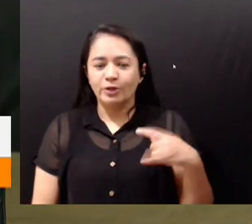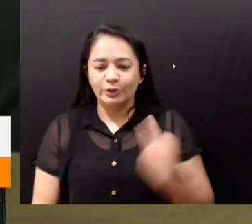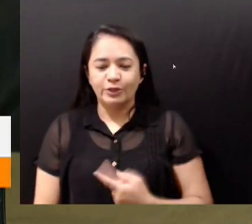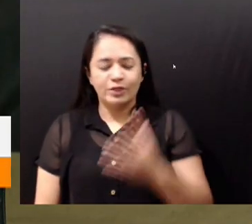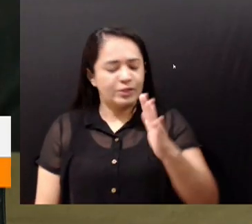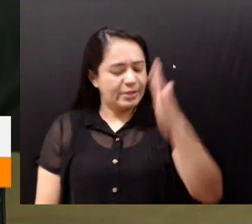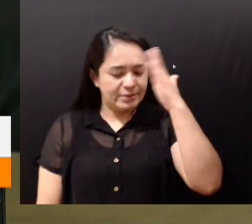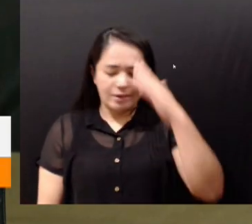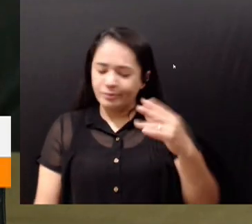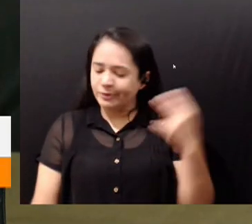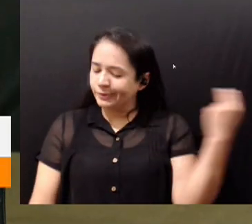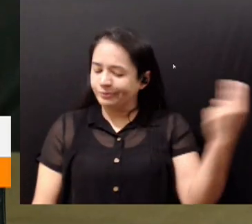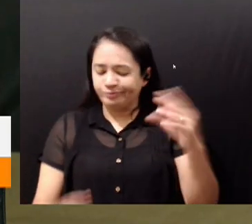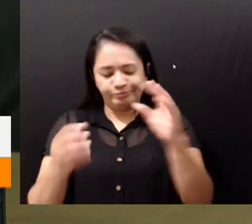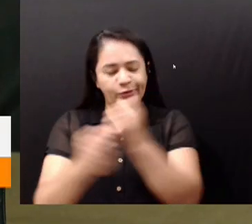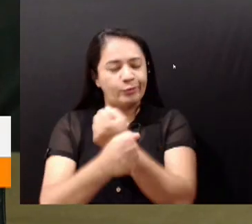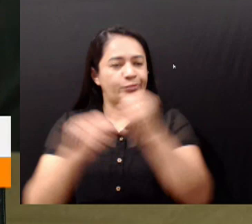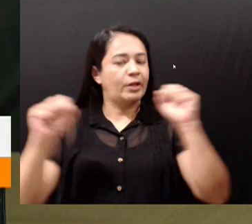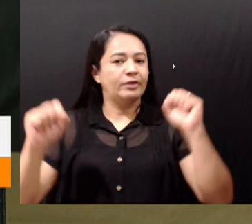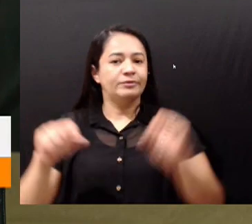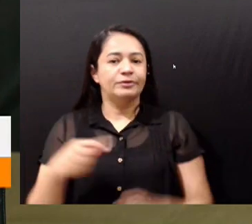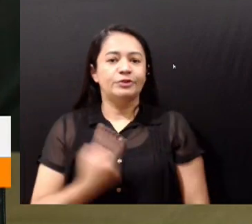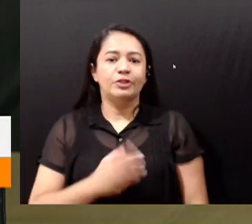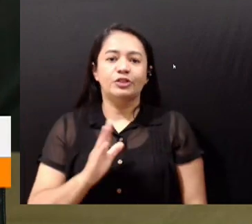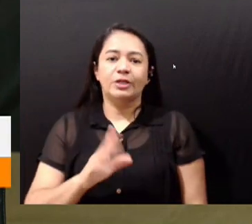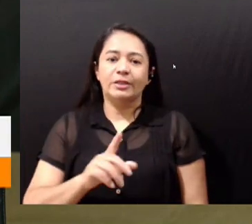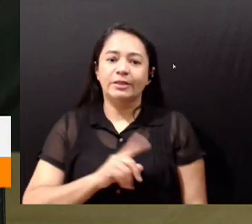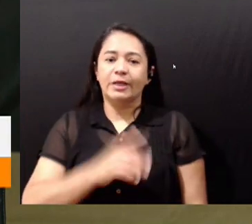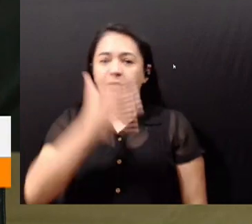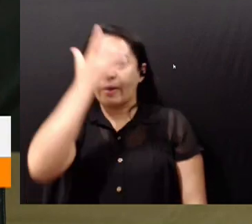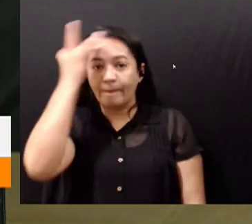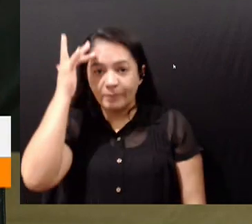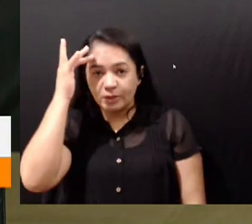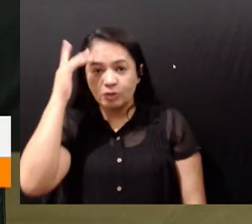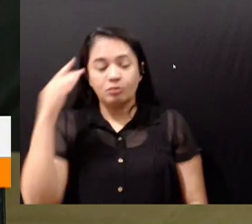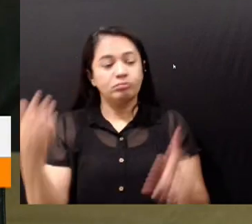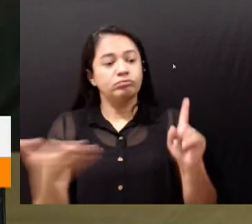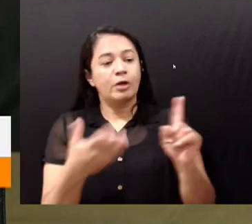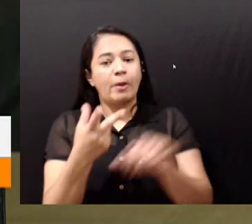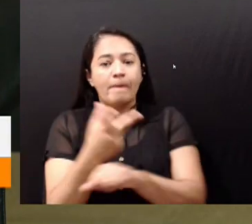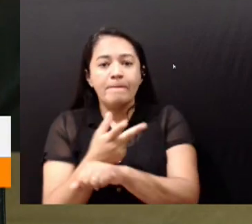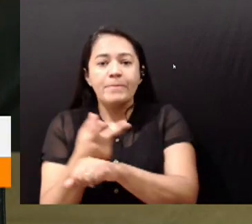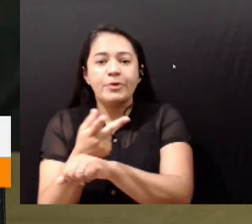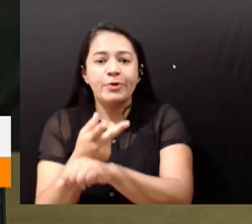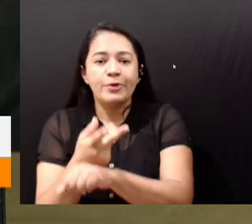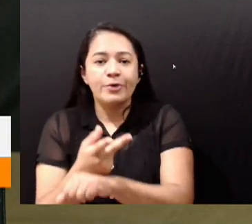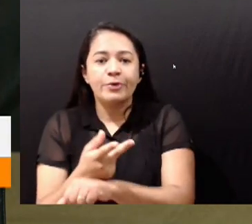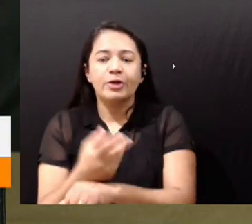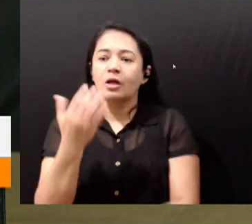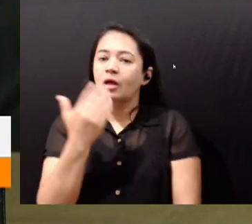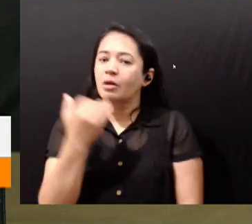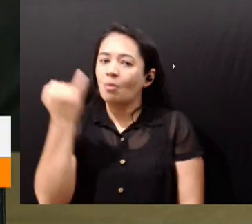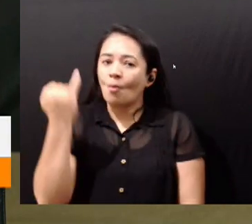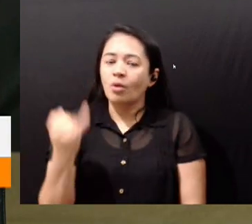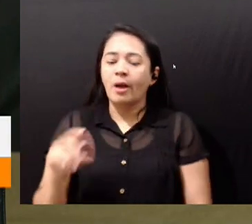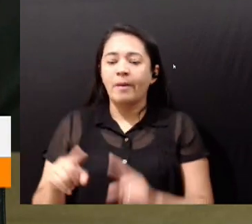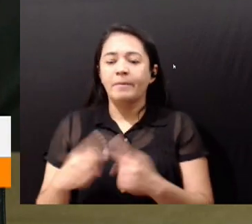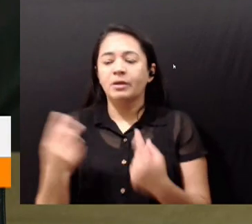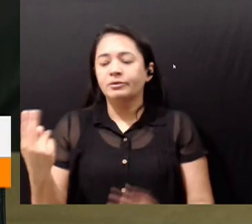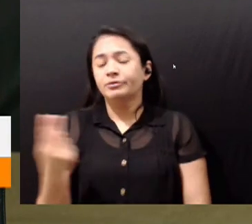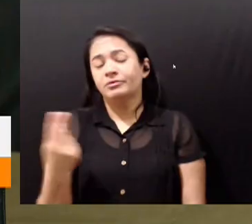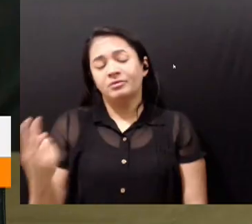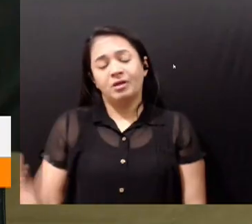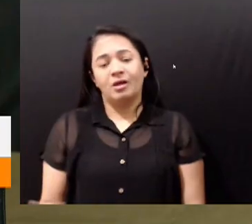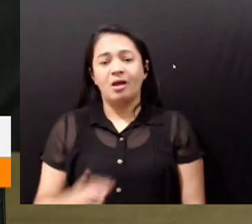o que falar. A gente tem aqui um exemplo de uma pessoa que buscou a dieta milagrosa, mas e que não teve resultado, né? Ela